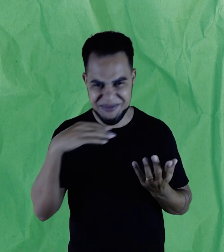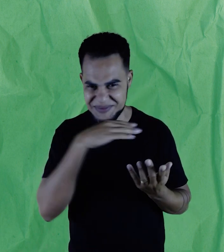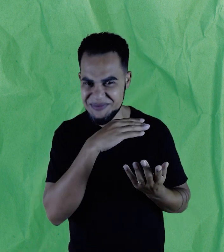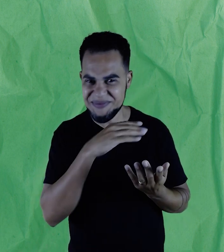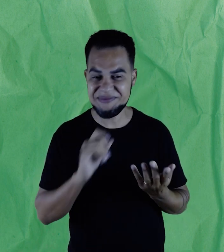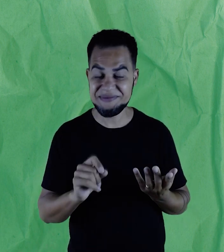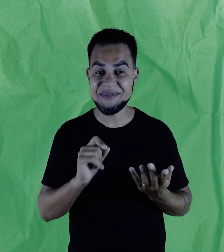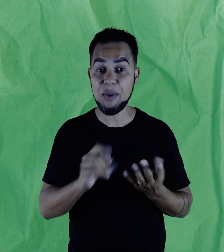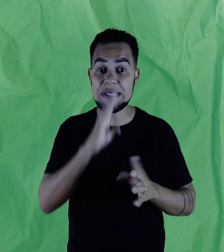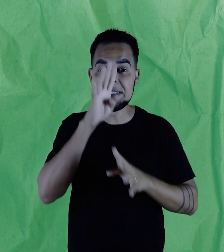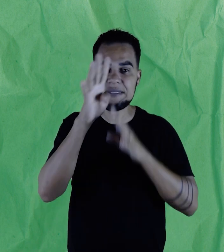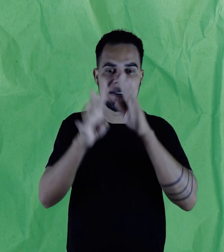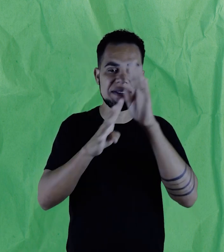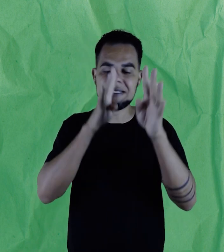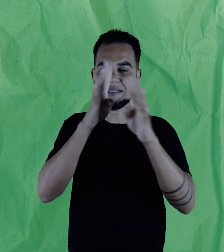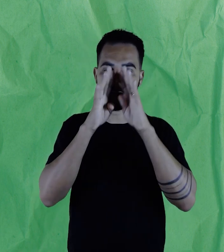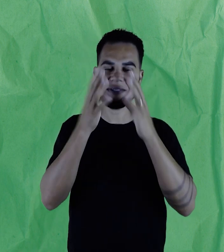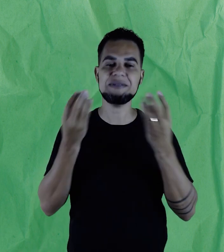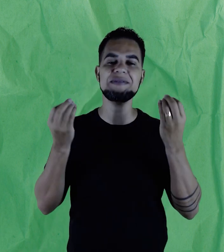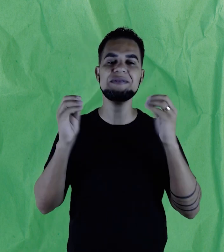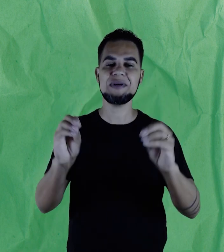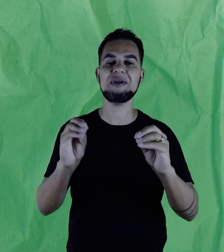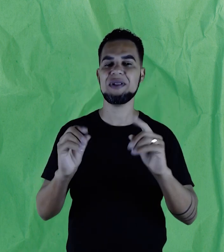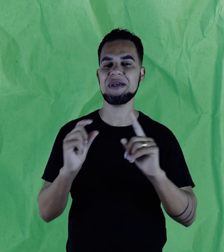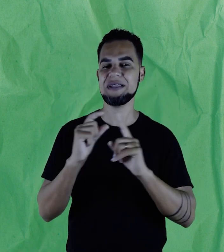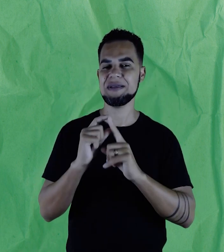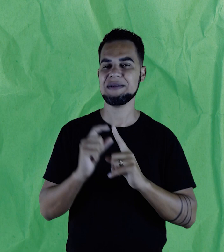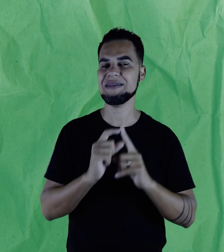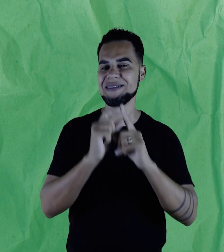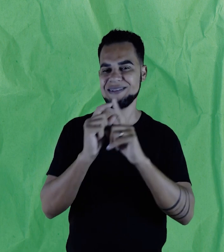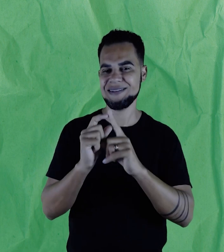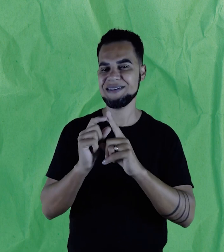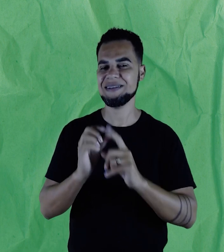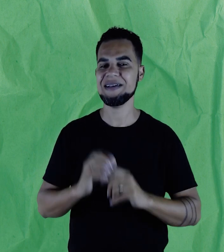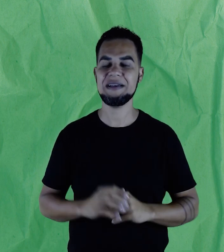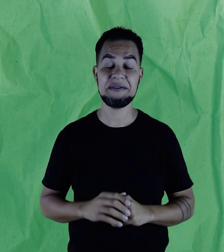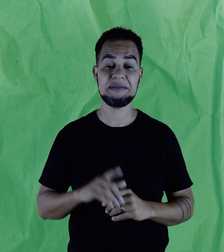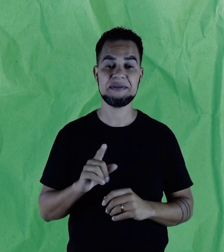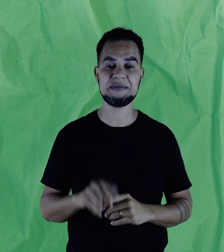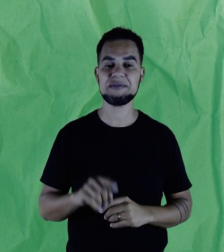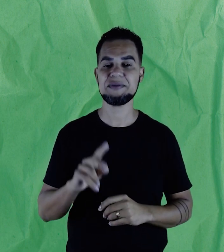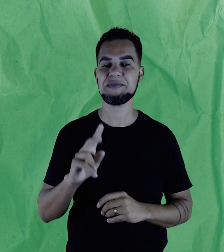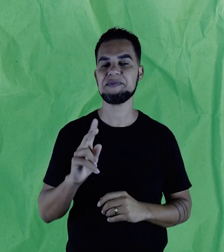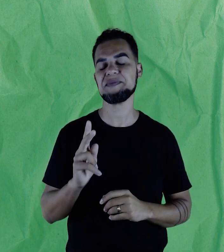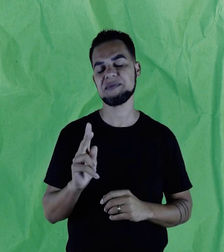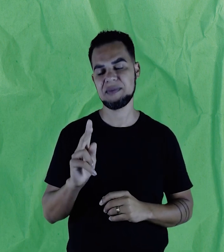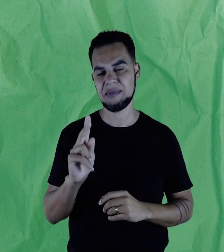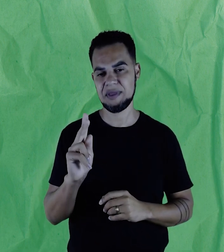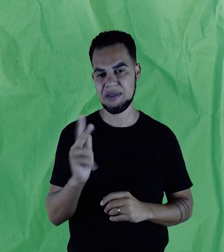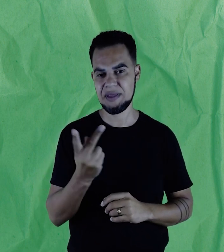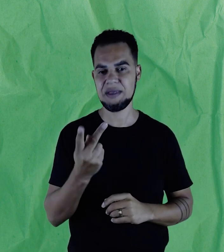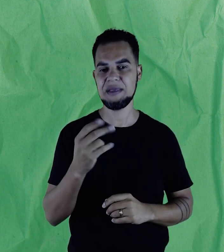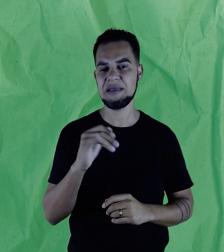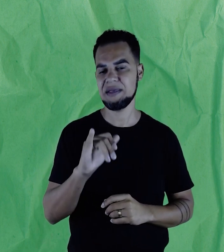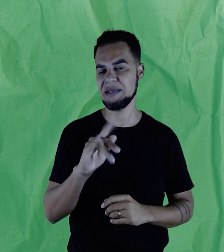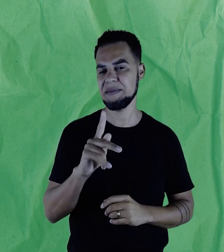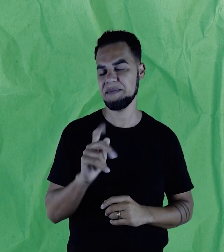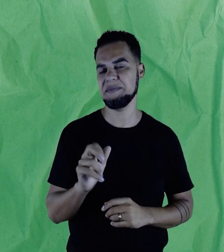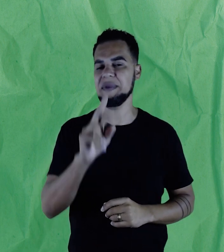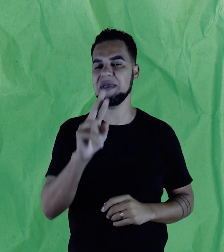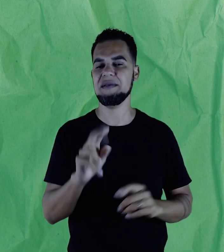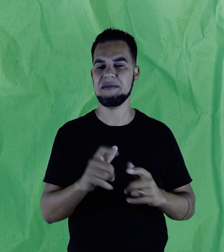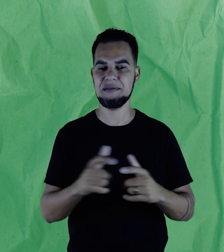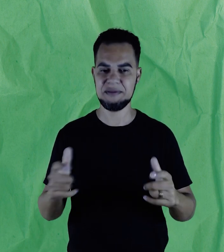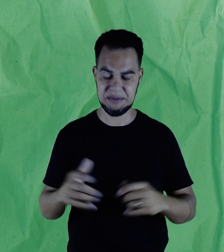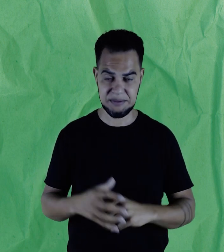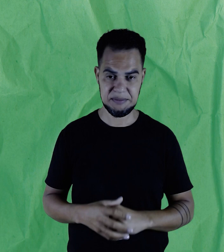nas palavras, através de referências que fazemos, é chamado de hipérbole. Eufemismo e hipérbole são figuras opostas.